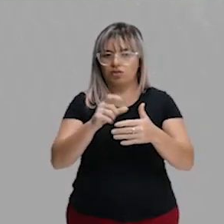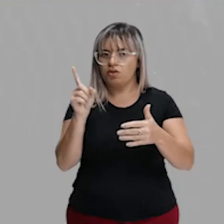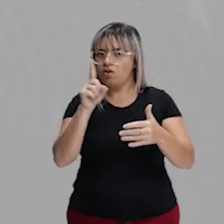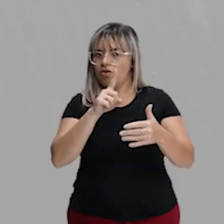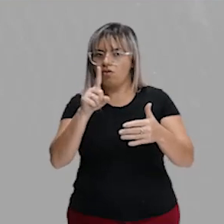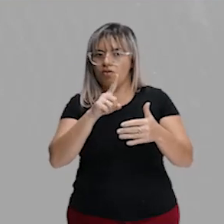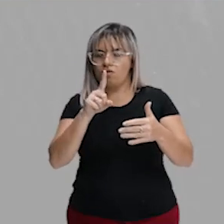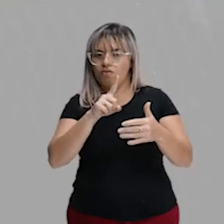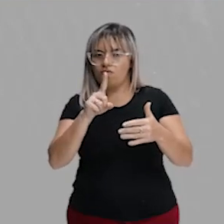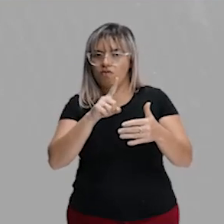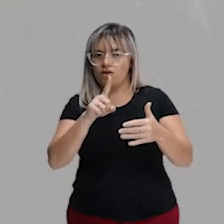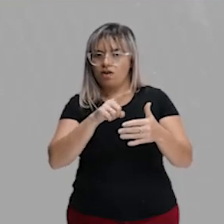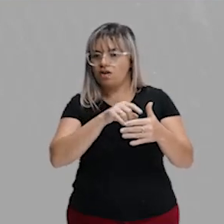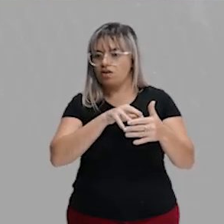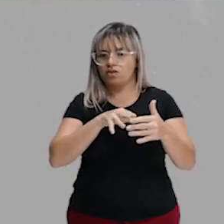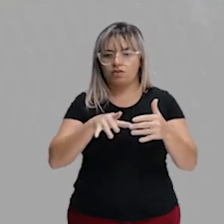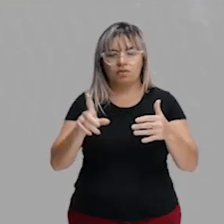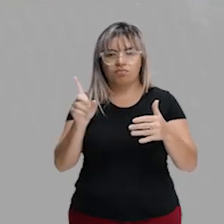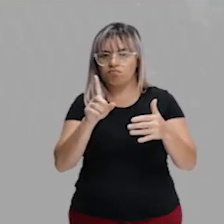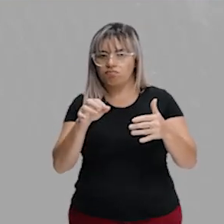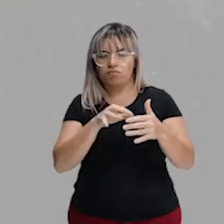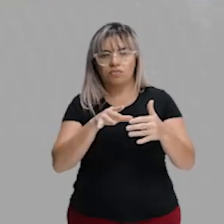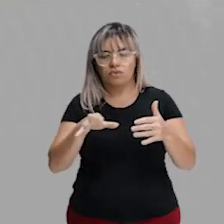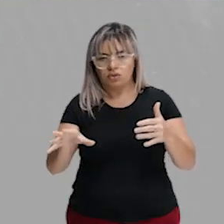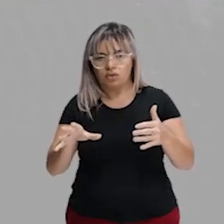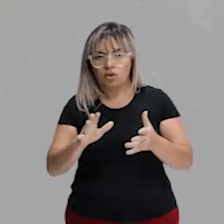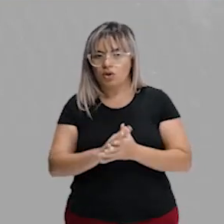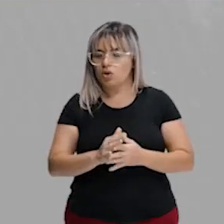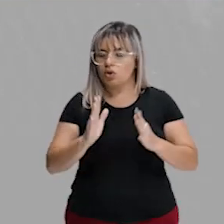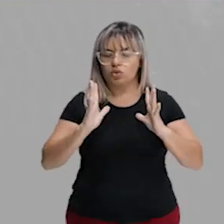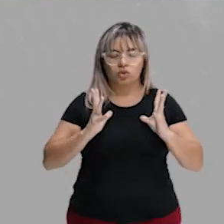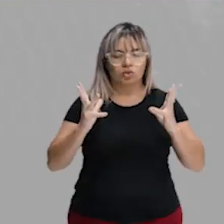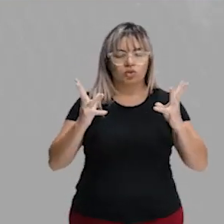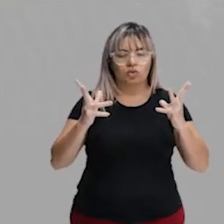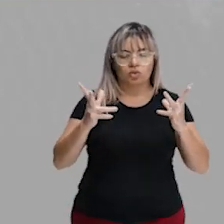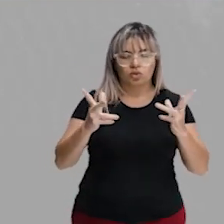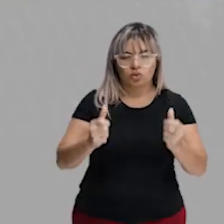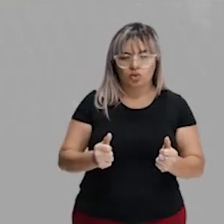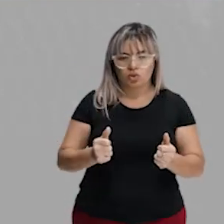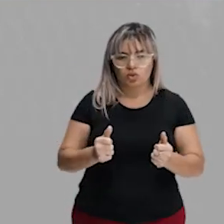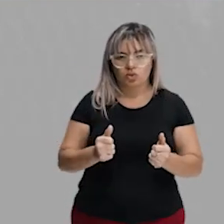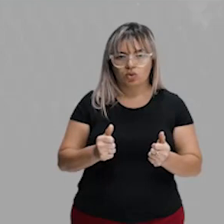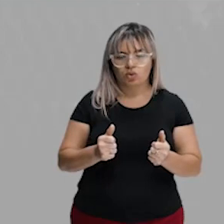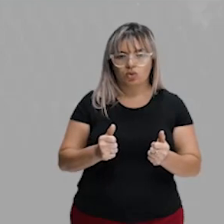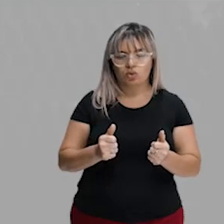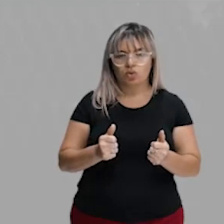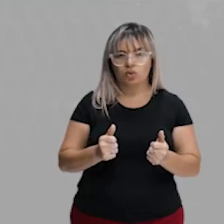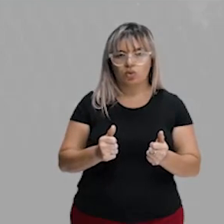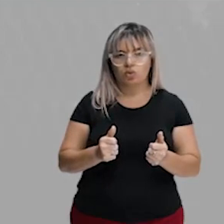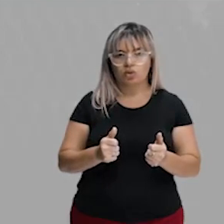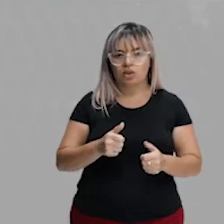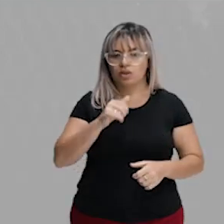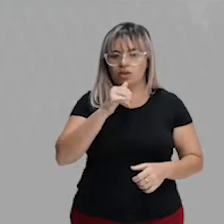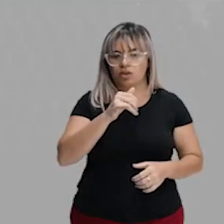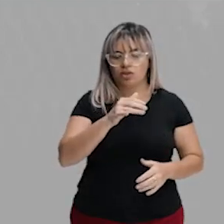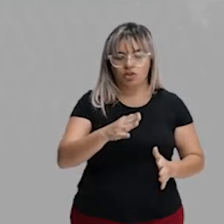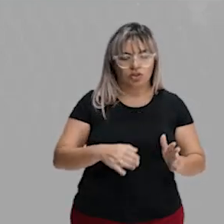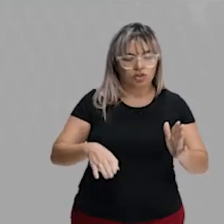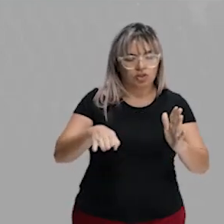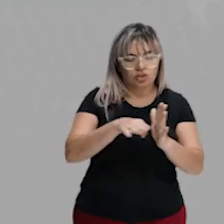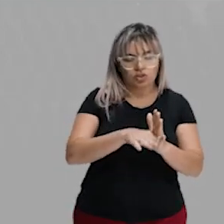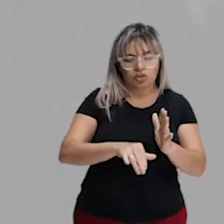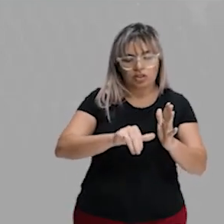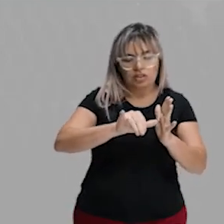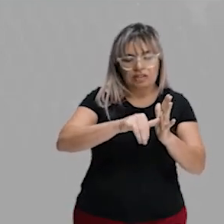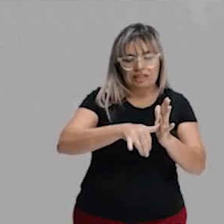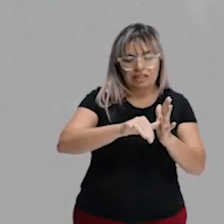que ele produz, né, vai ser jogado para o sistema, será energia útil. Tá